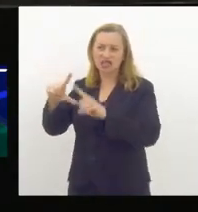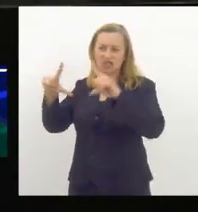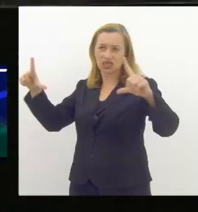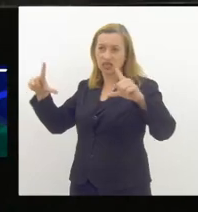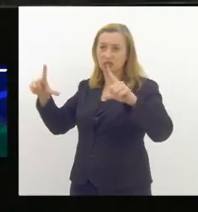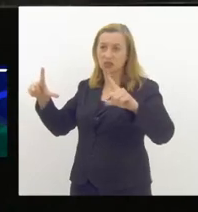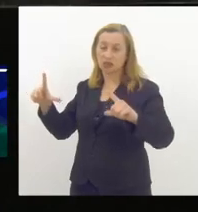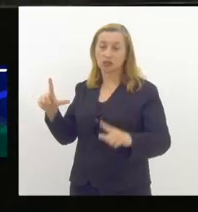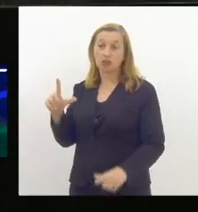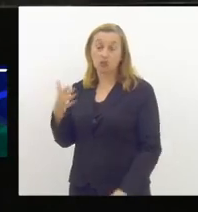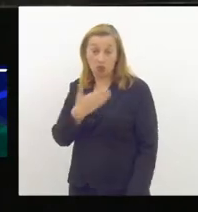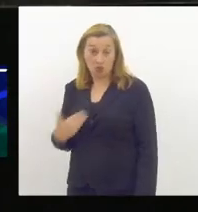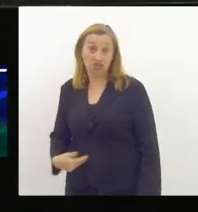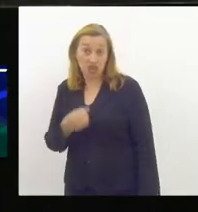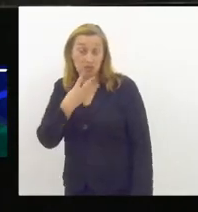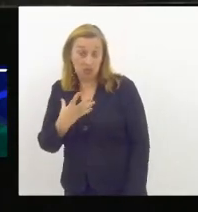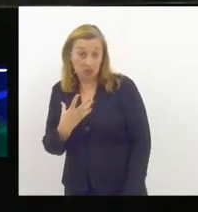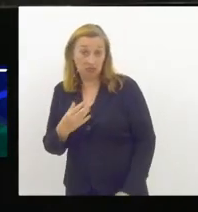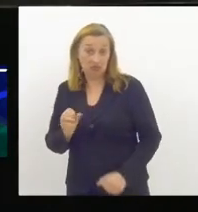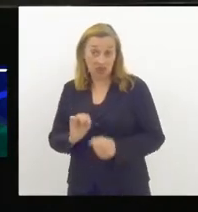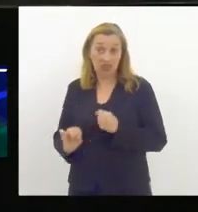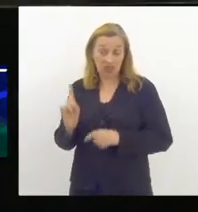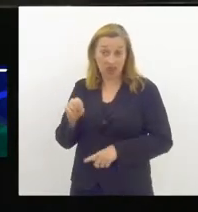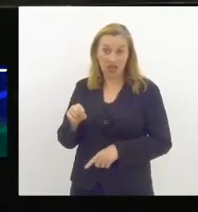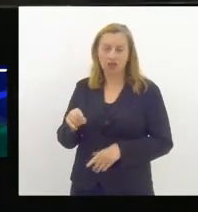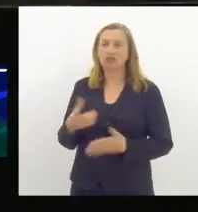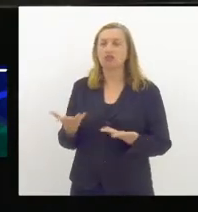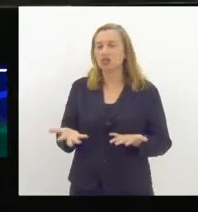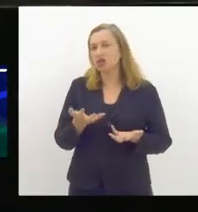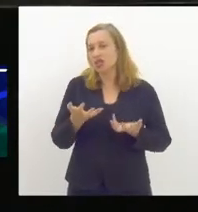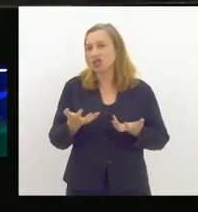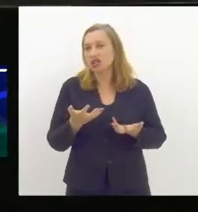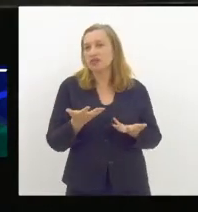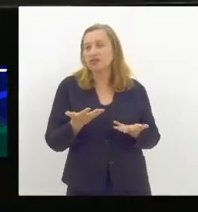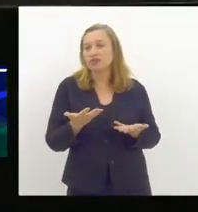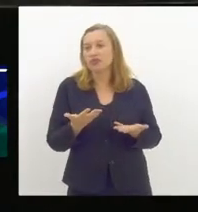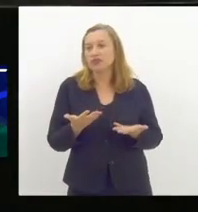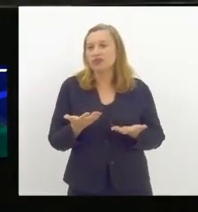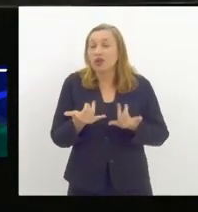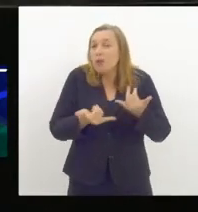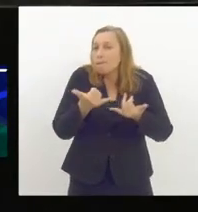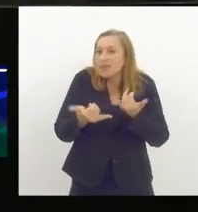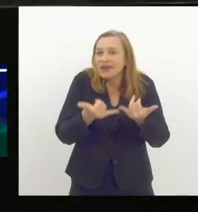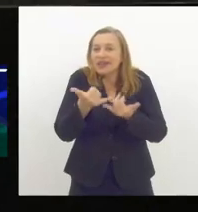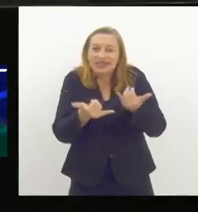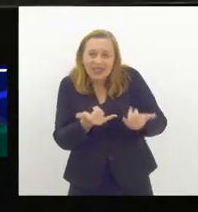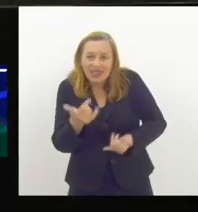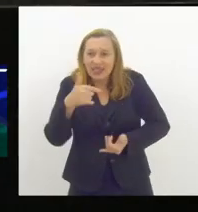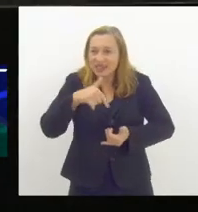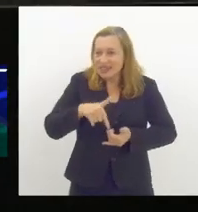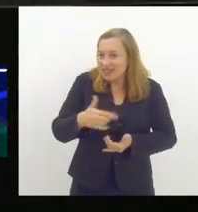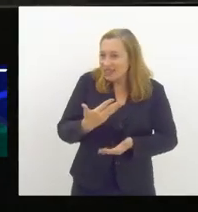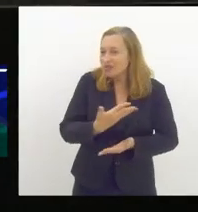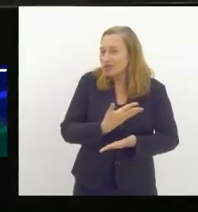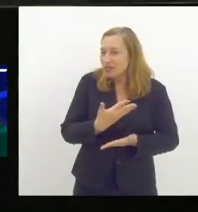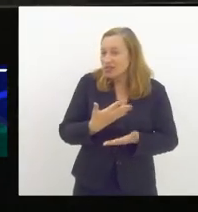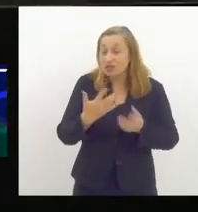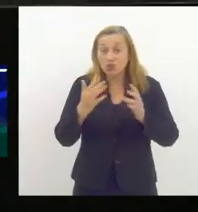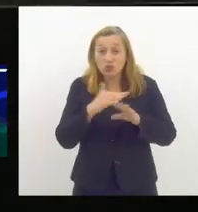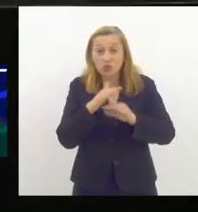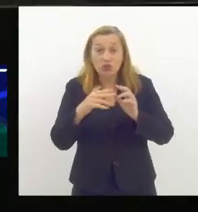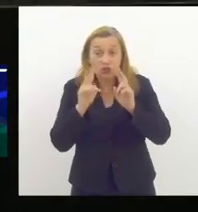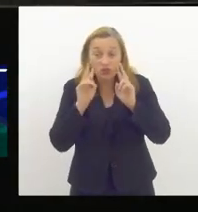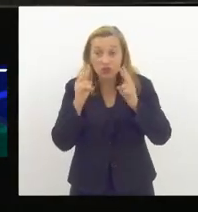esse governo Tá feito né E até queria fazer uma uma brincadeira aqui o meus pares que esteja me